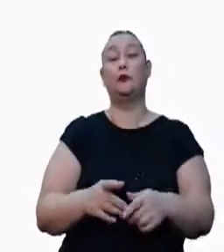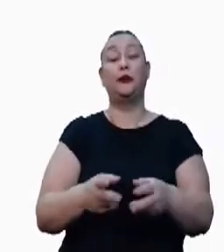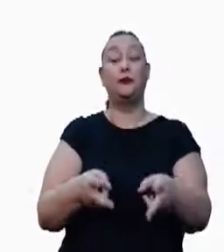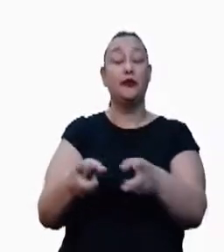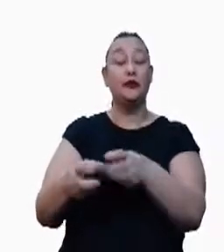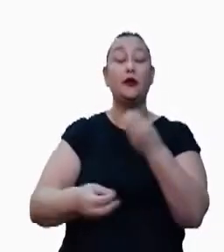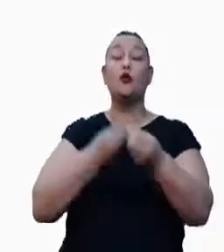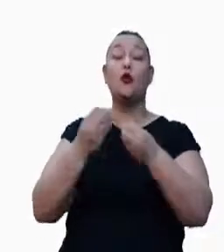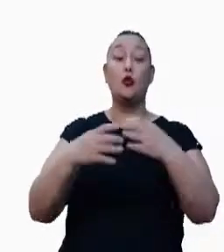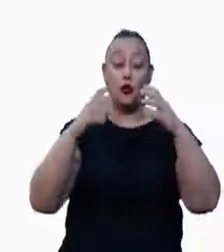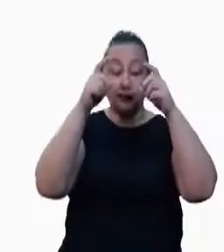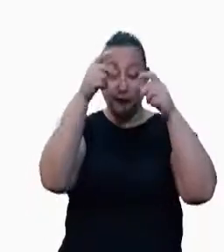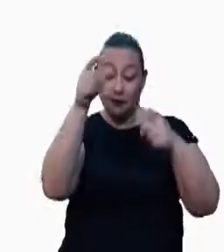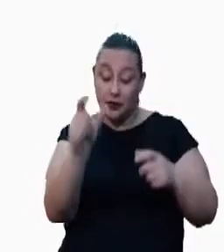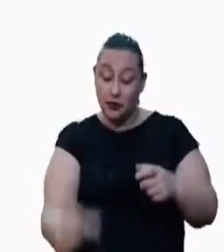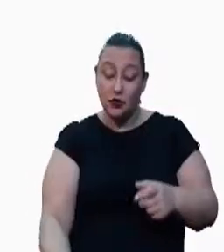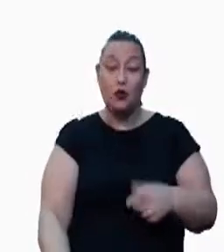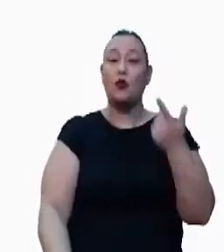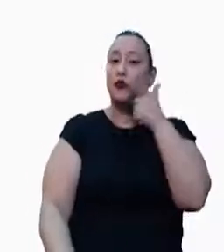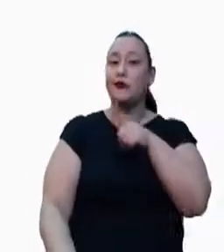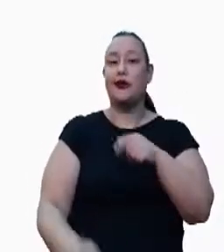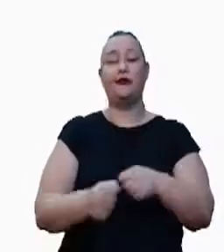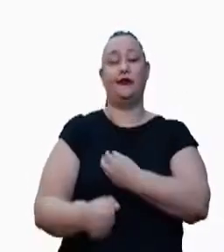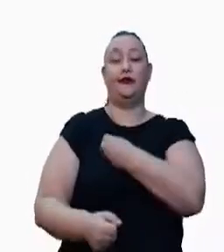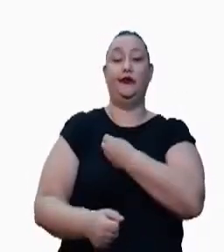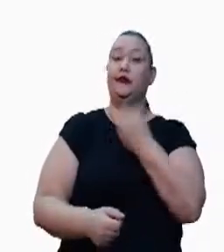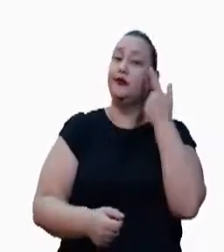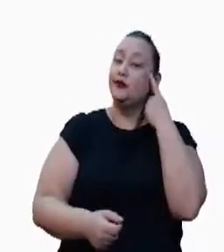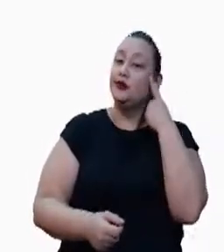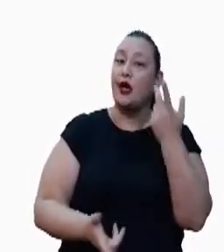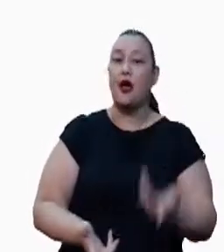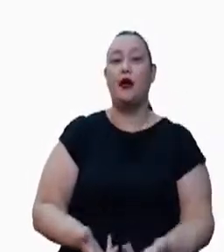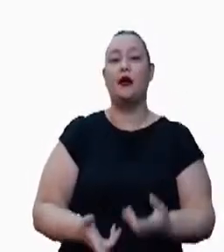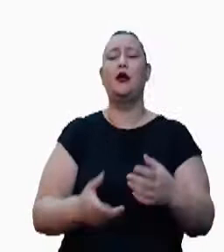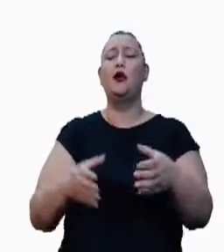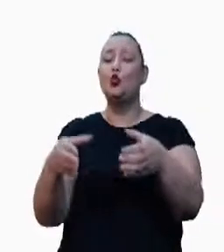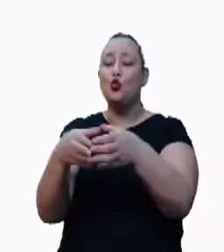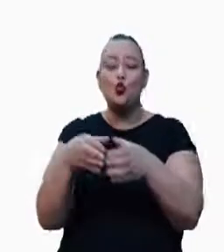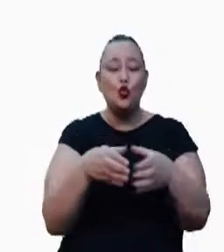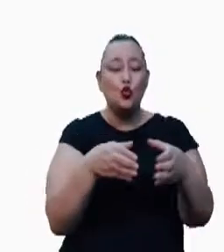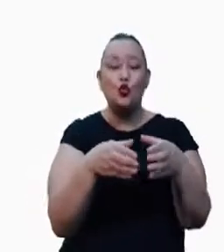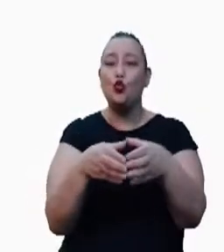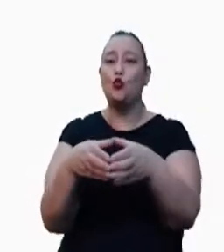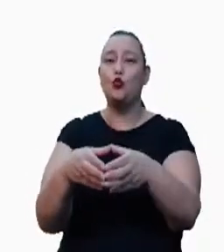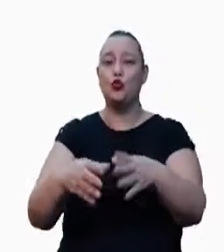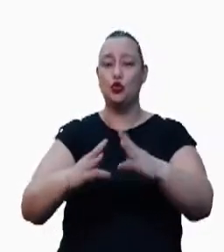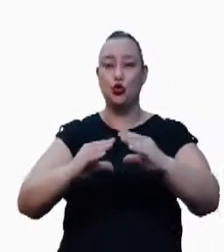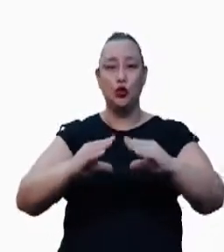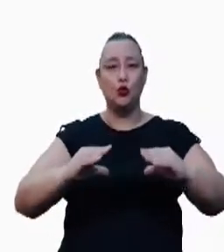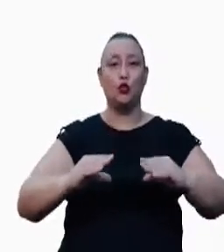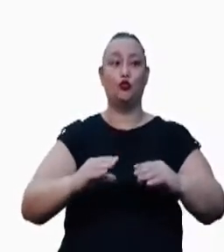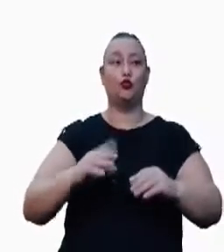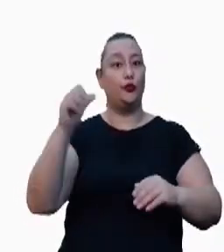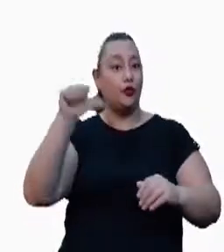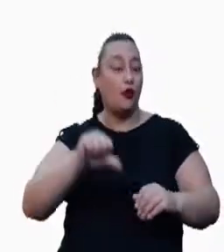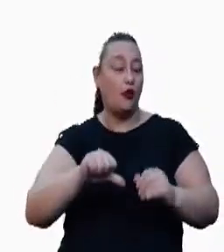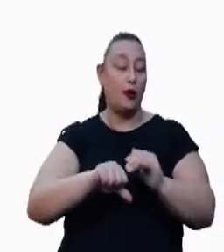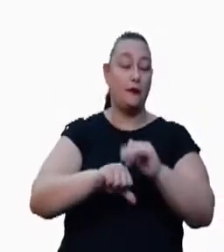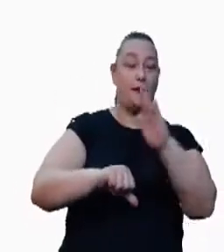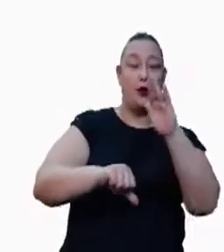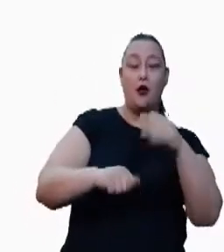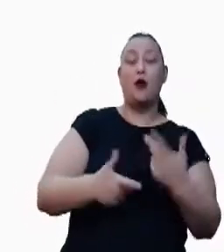que a pessoa consegue fazer as atividades de vida diária, quais são os grupos musculares mais afetados, porque isso pode variar de uma pessoa para